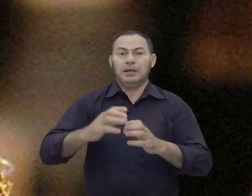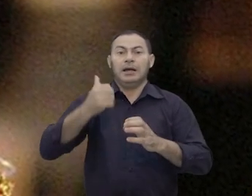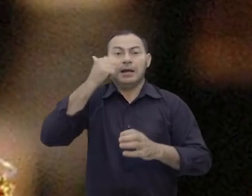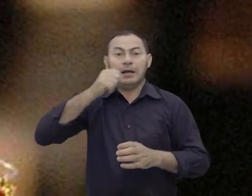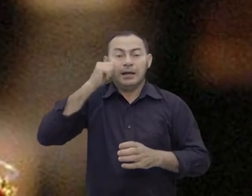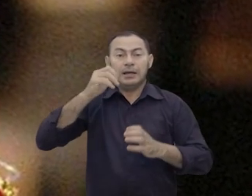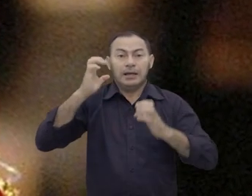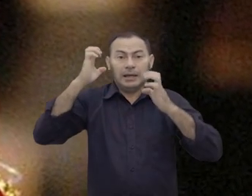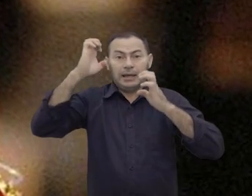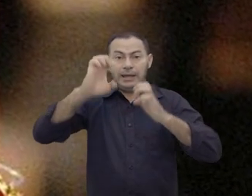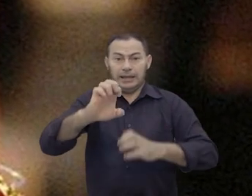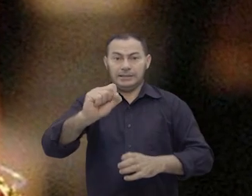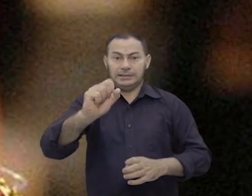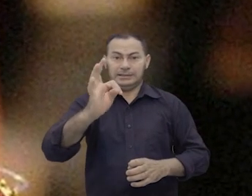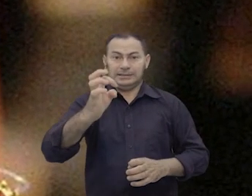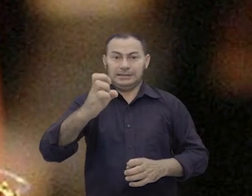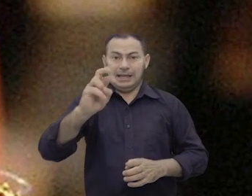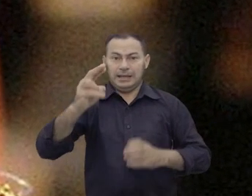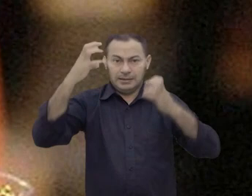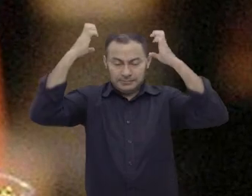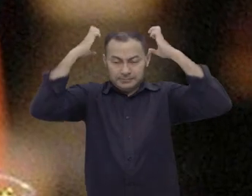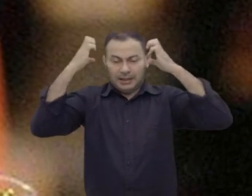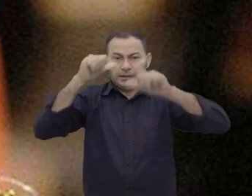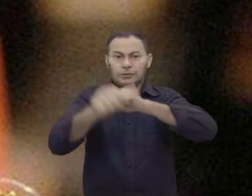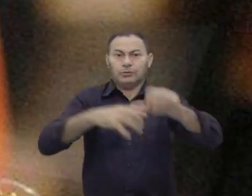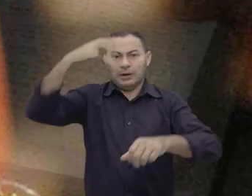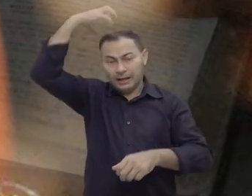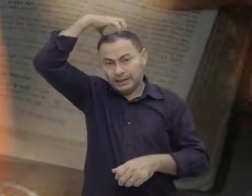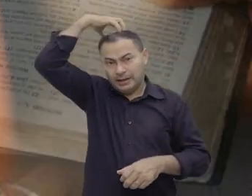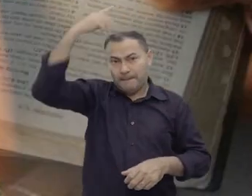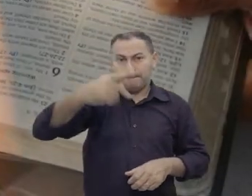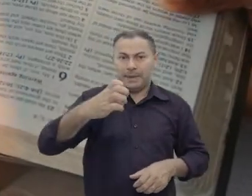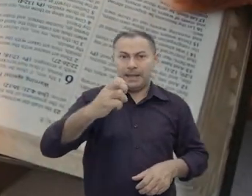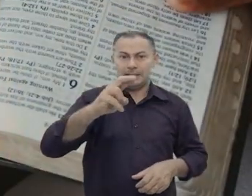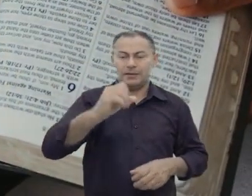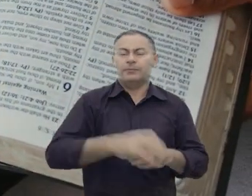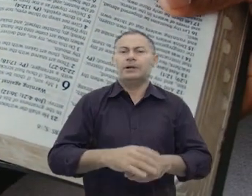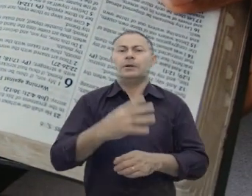depois, Ester tornou-se rainha da Pérsia. Isso foi em